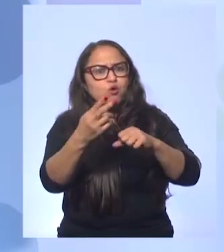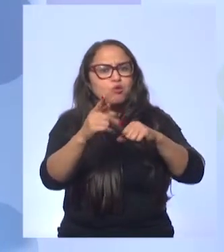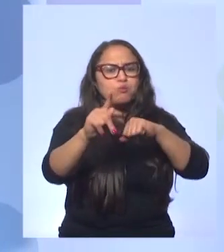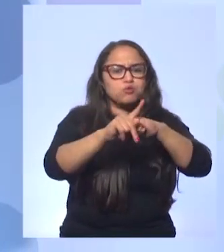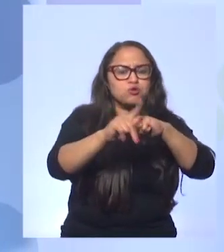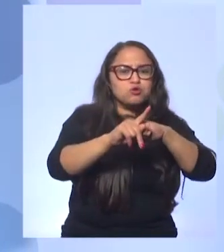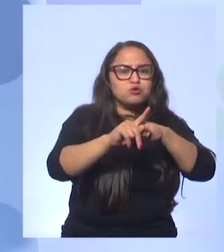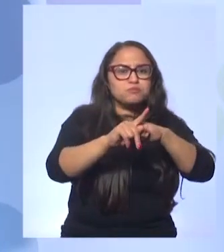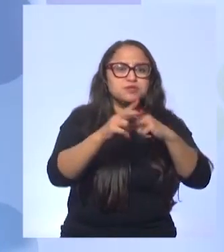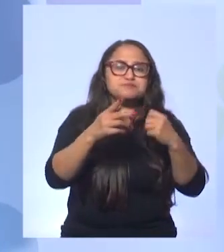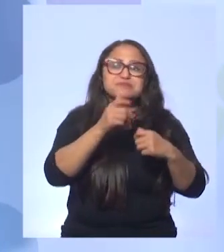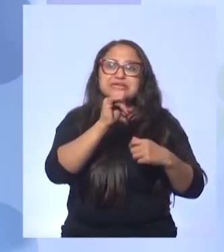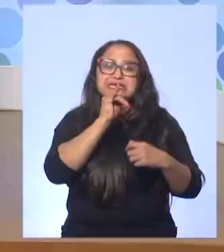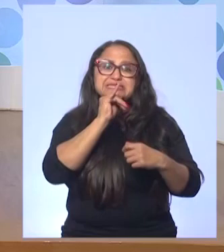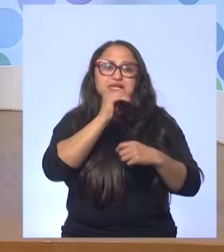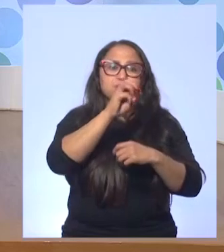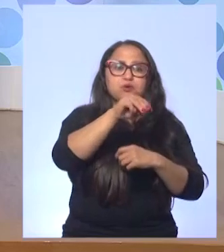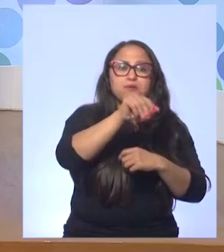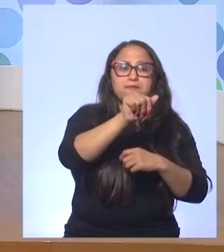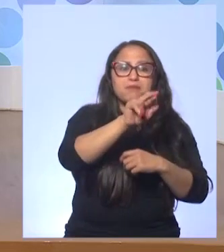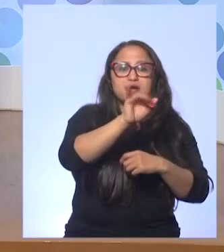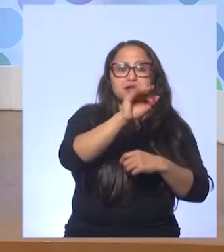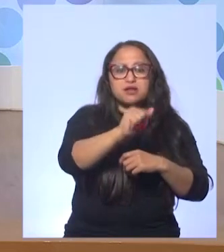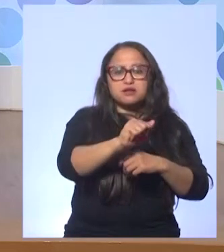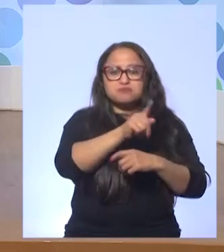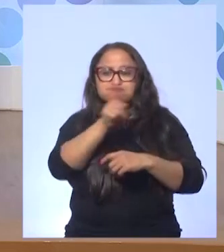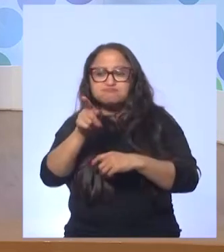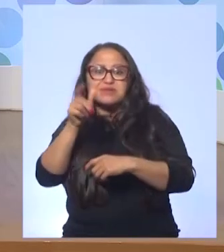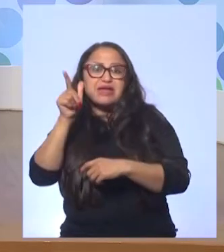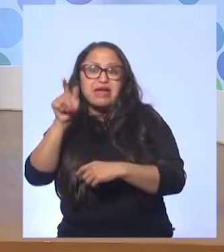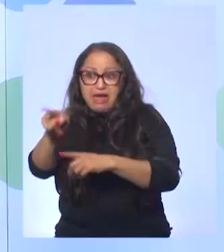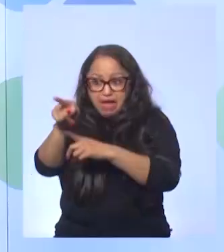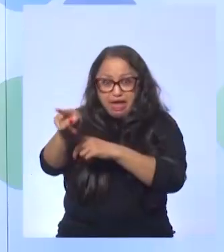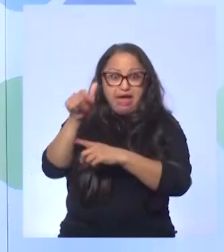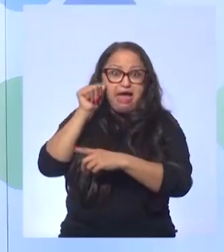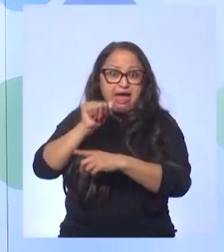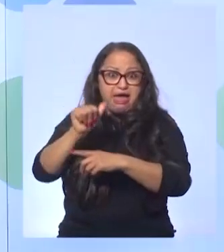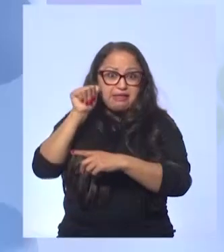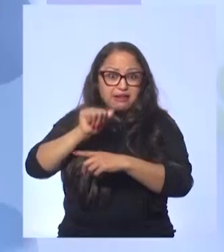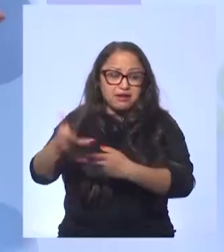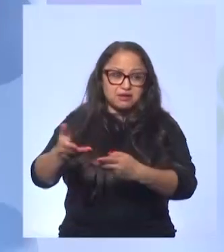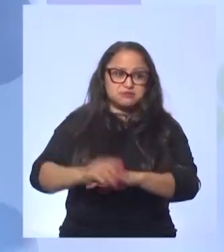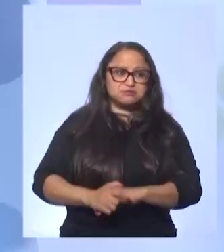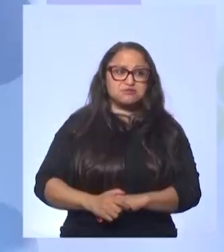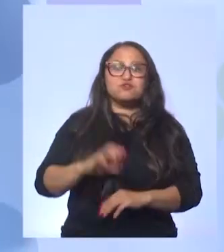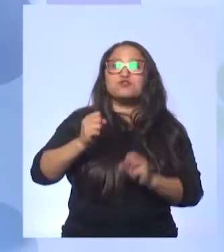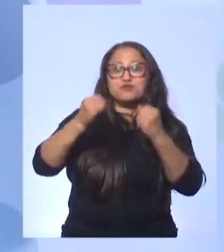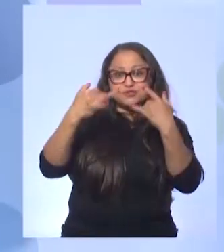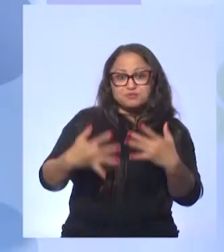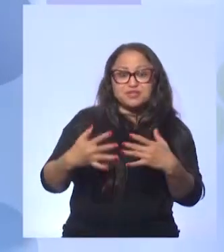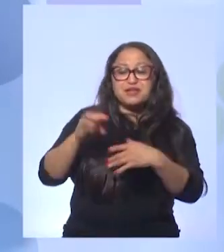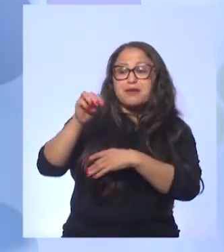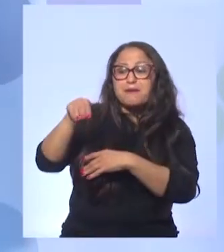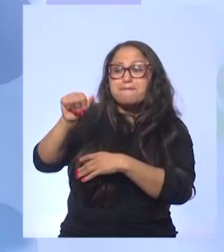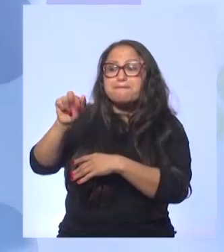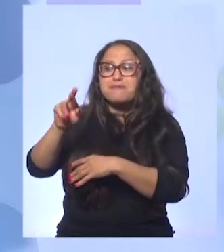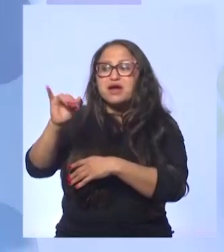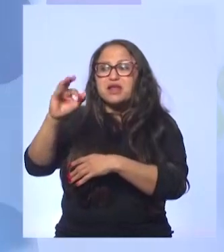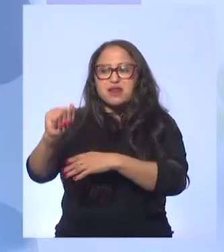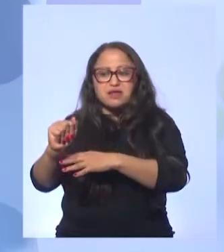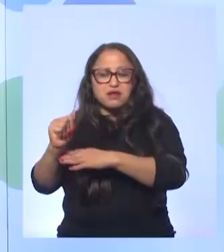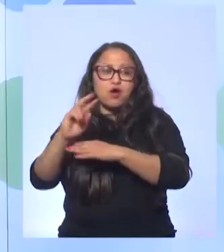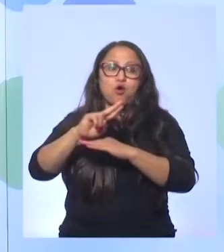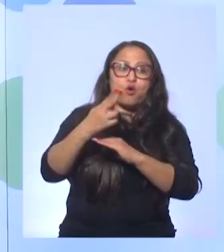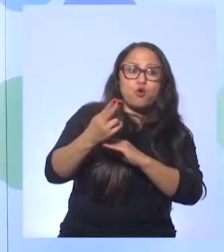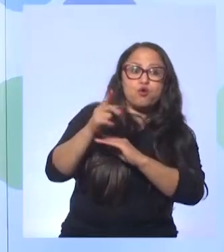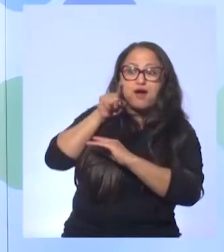Maria, ela, né? E vai fazendo assim. Dá um exemplo para a gente. Eu quero um exemplo. Então, foi o que eu falei agora, né? Que eu falei Maria... Ela...